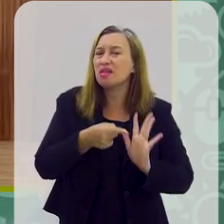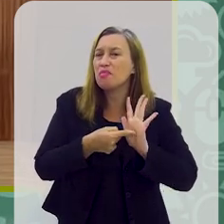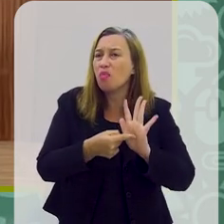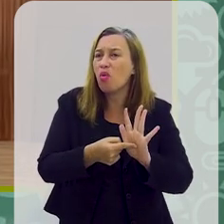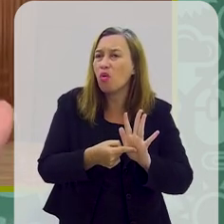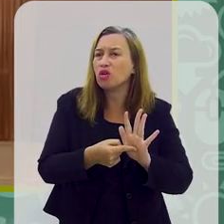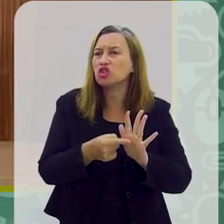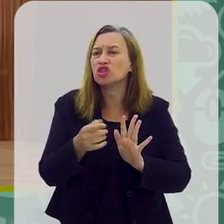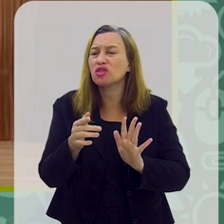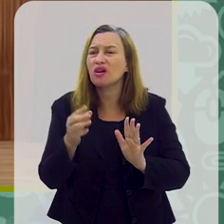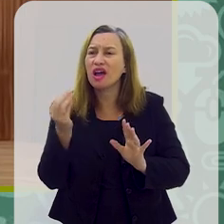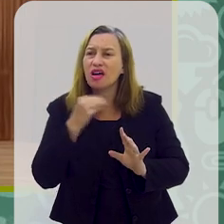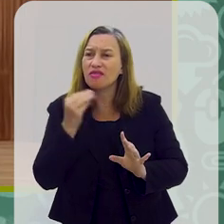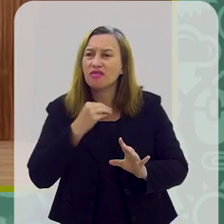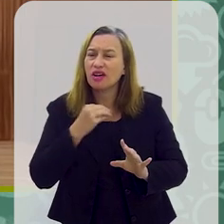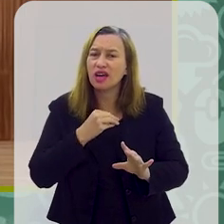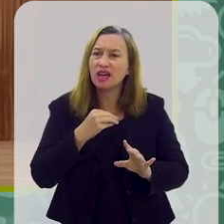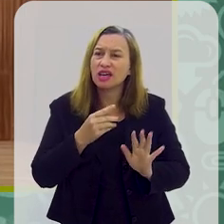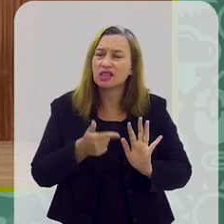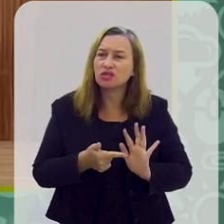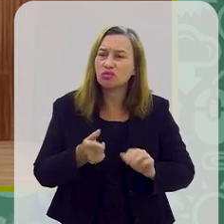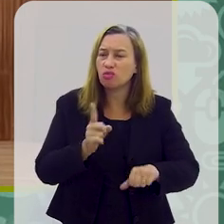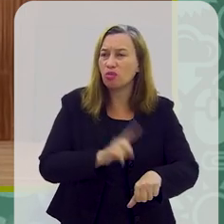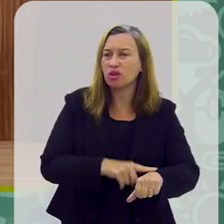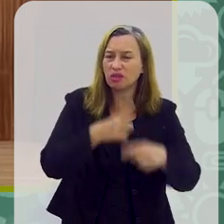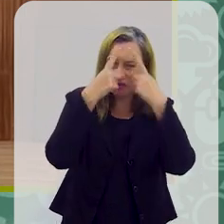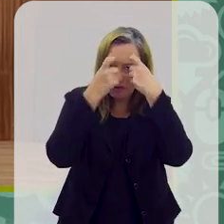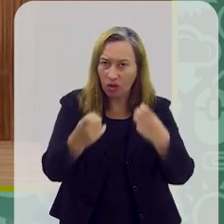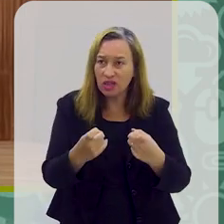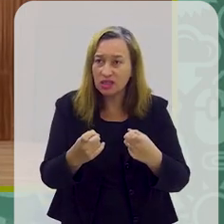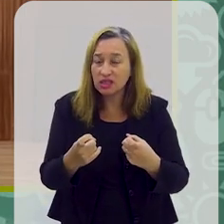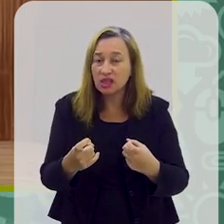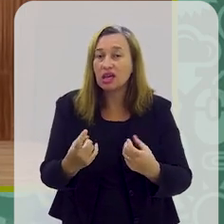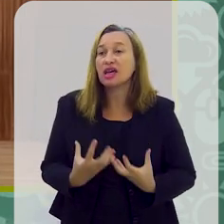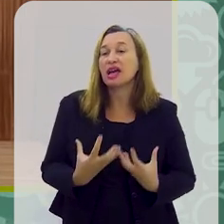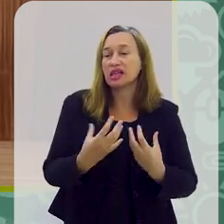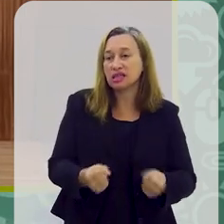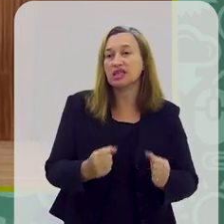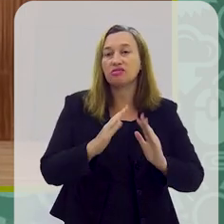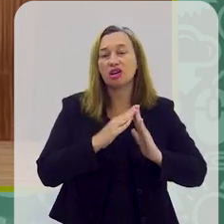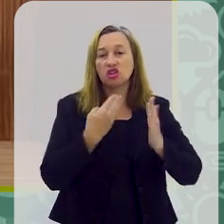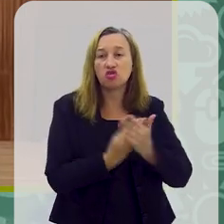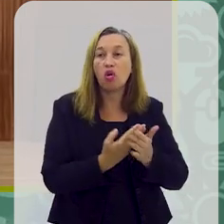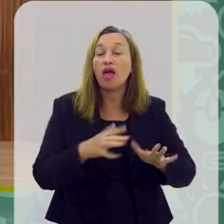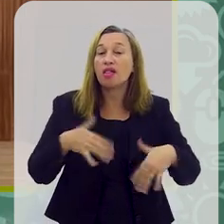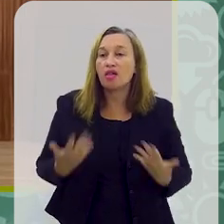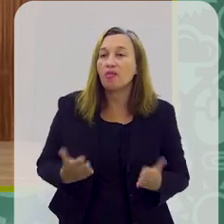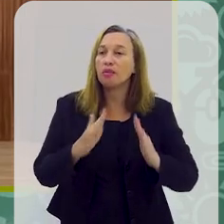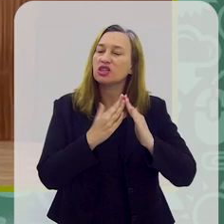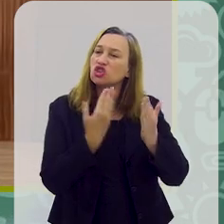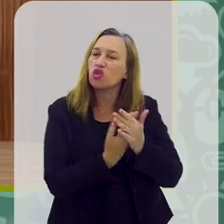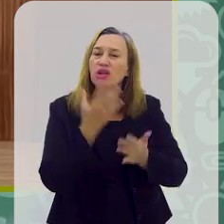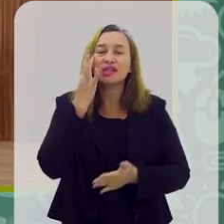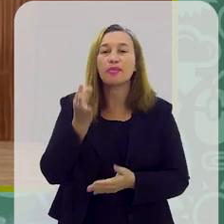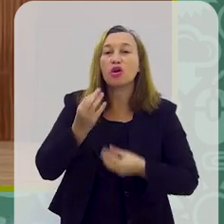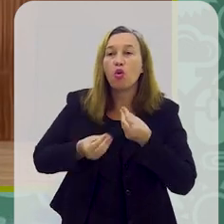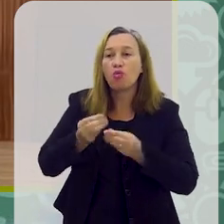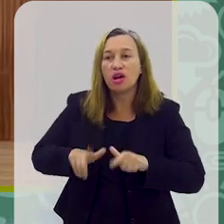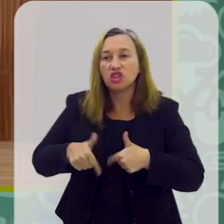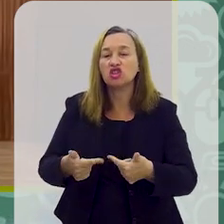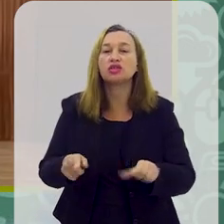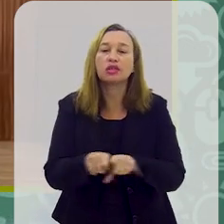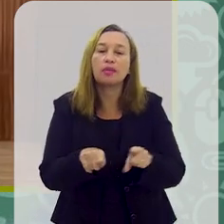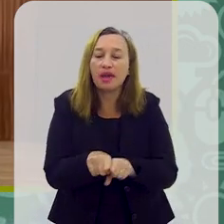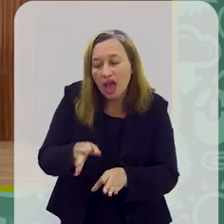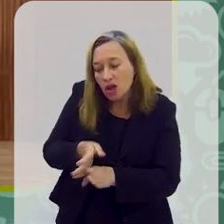eles demonstram as suas fragilidades através da violência, e é assim que ainda é aceito na escola. Então, para as escolas saberem lidar e